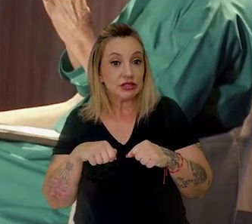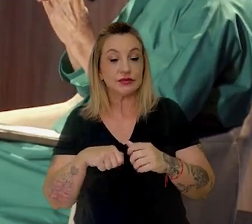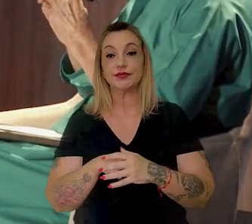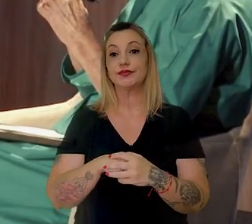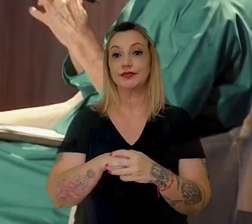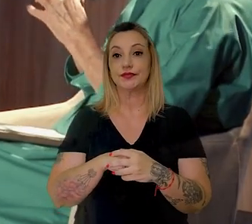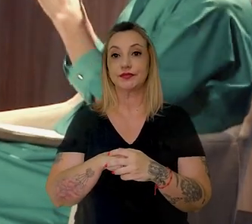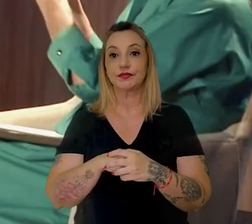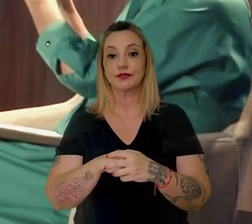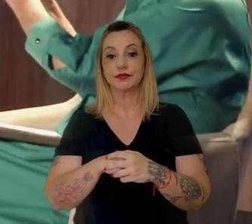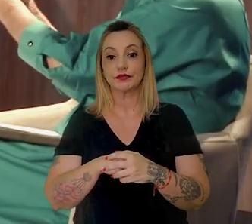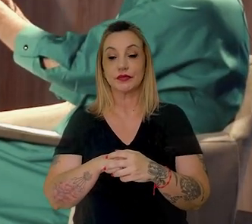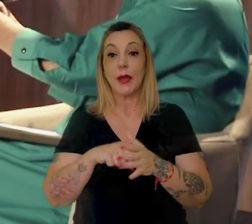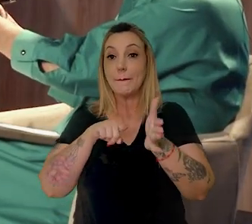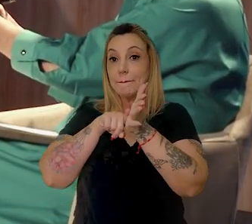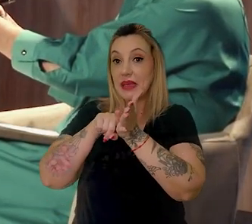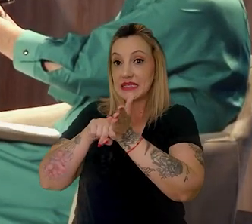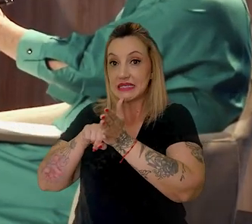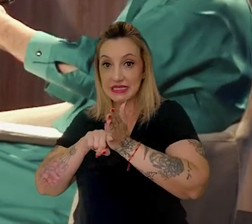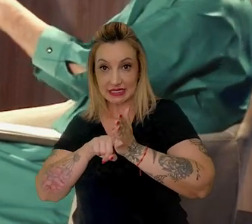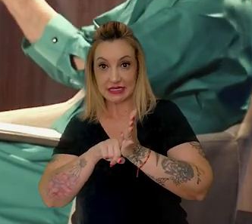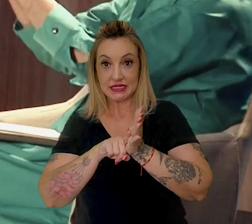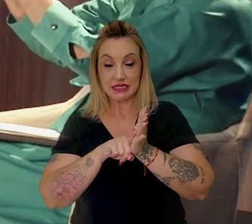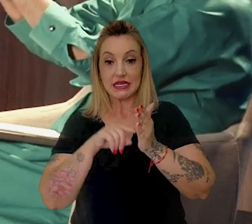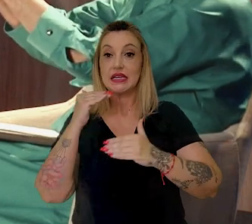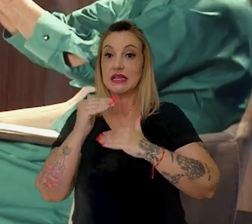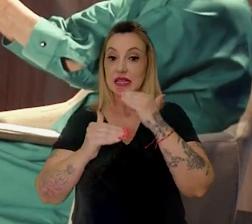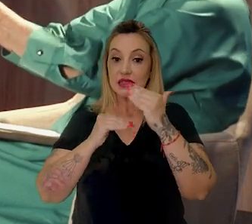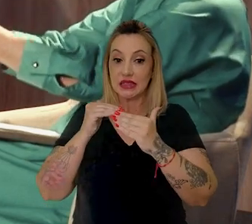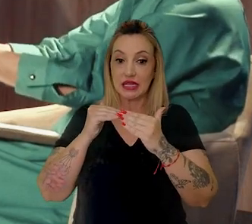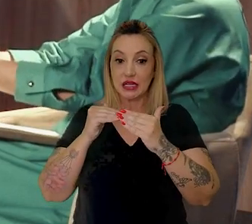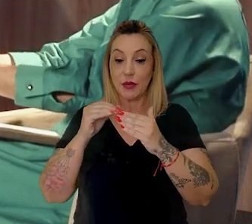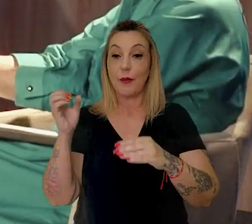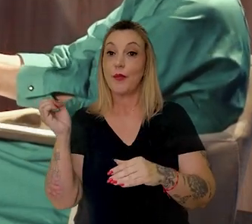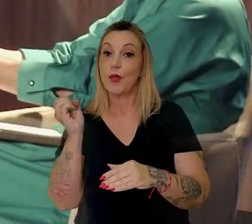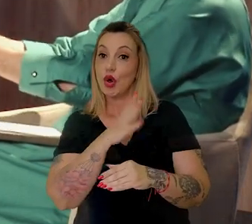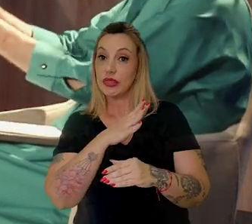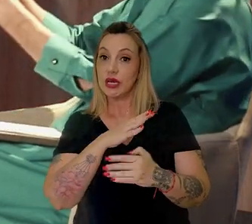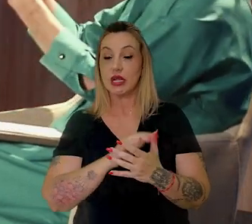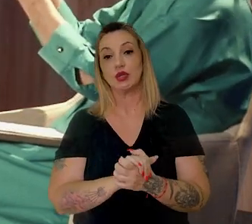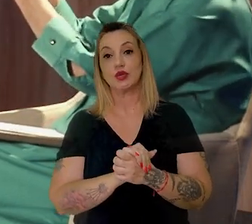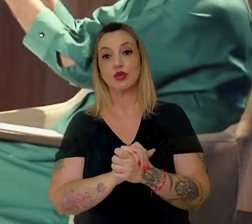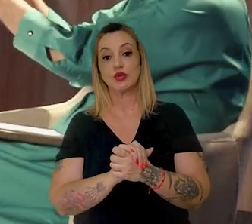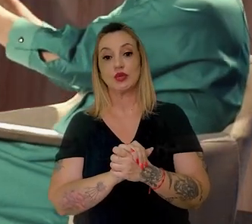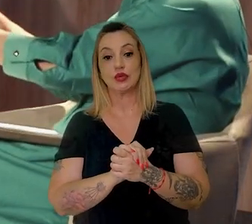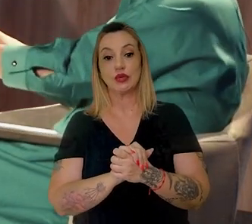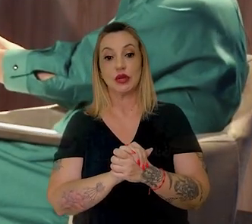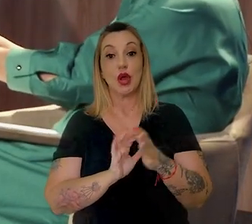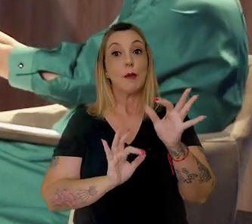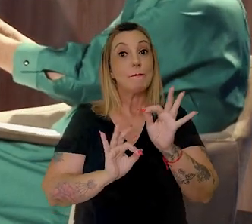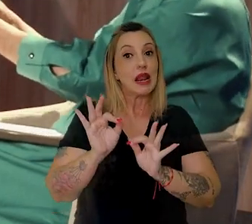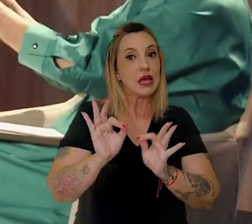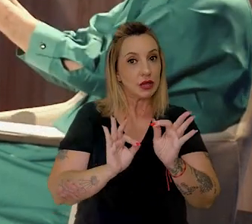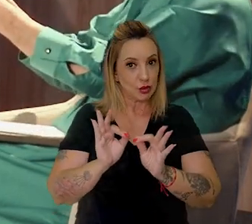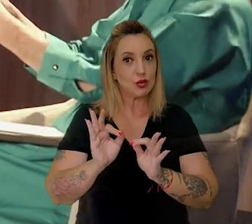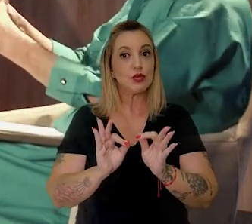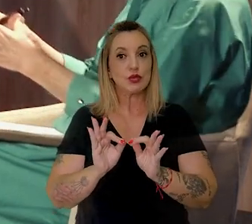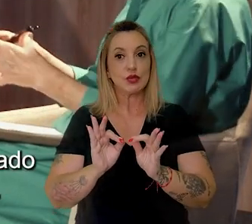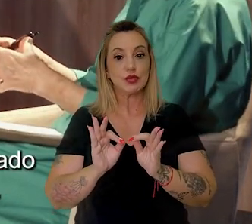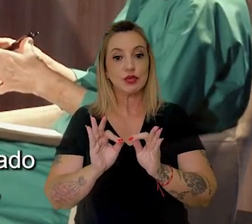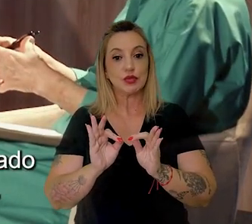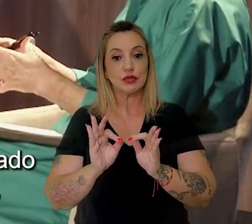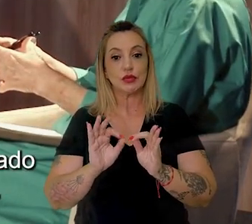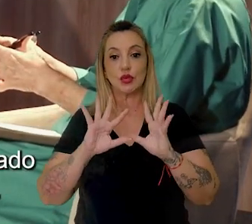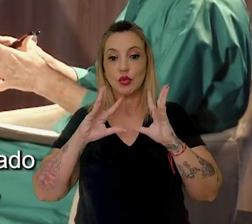eh as pesquisas o desenvolvimento de modelos eh os planos né ou